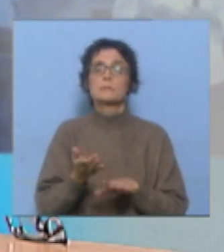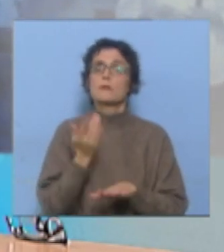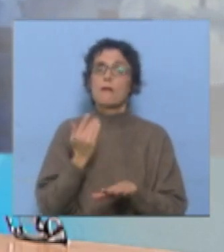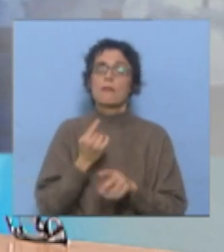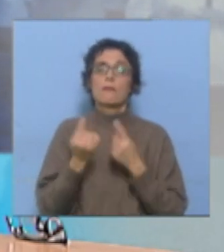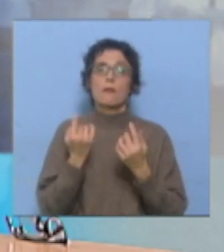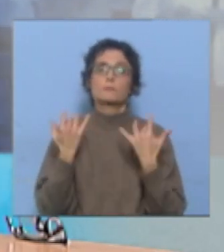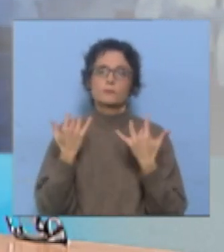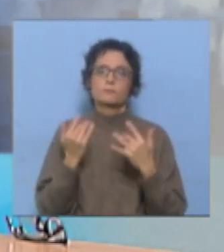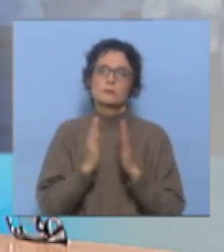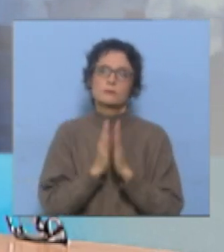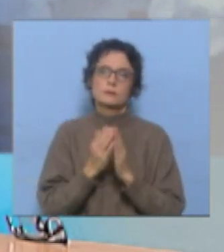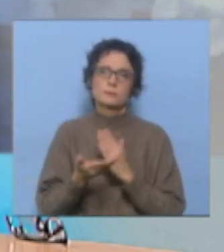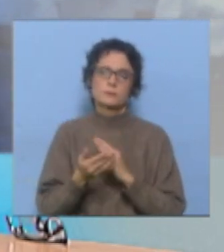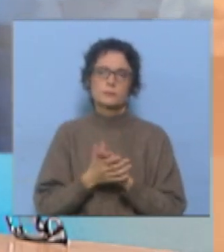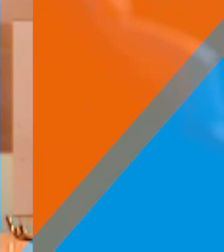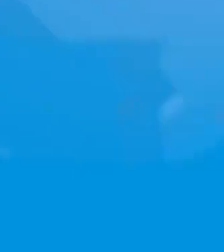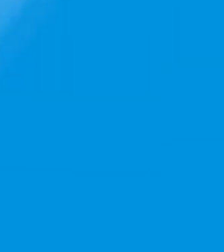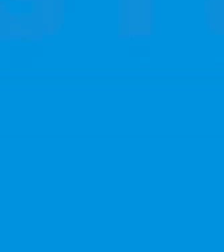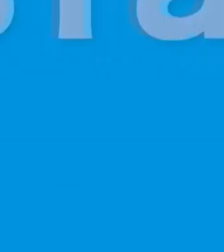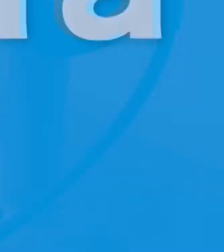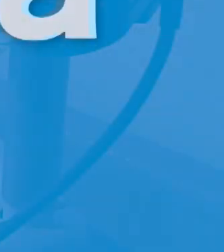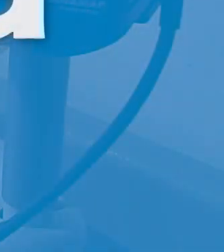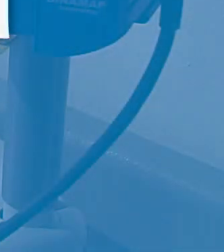destacarmos notícias que marcam a atualidade.